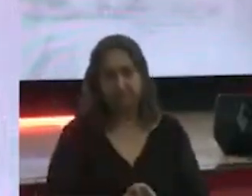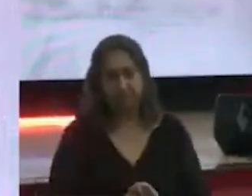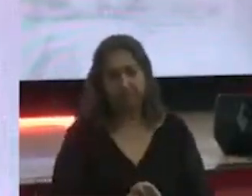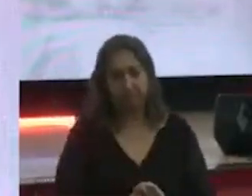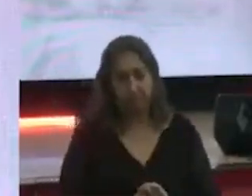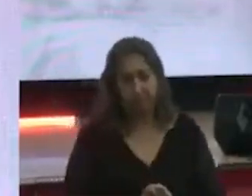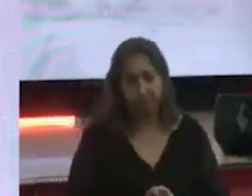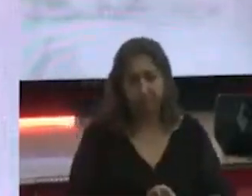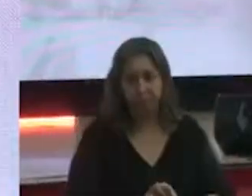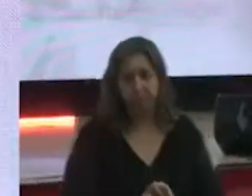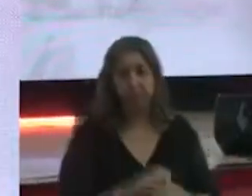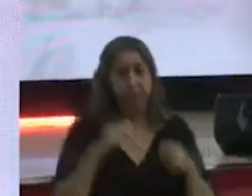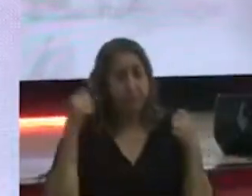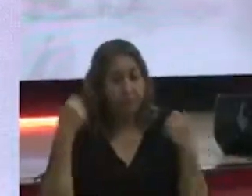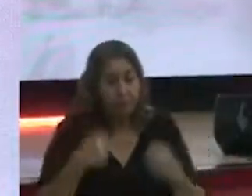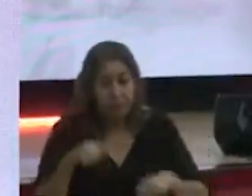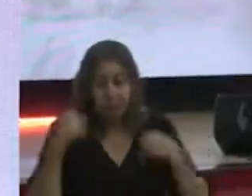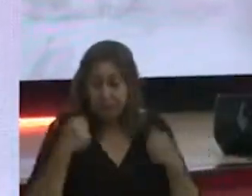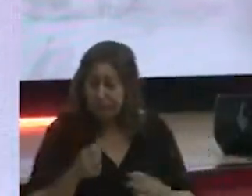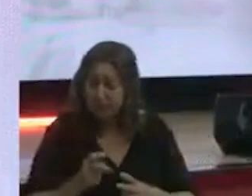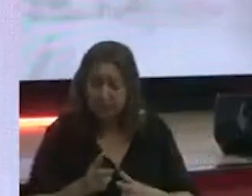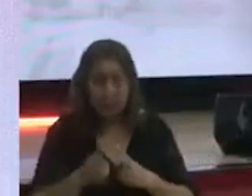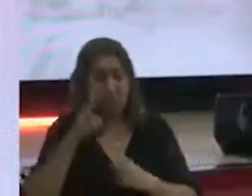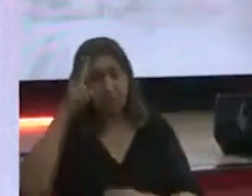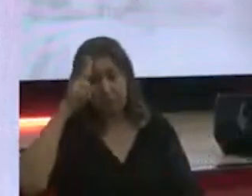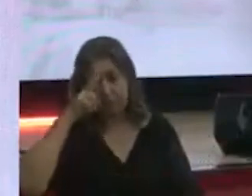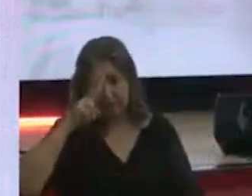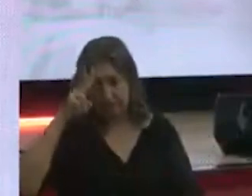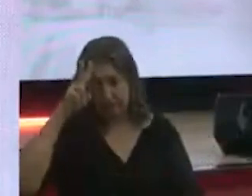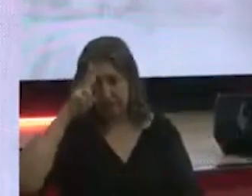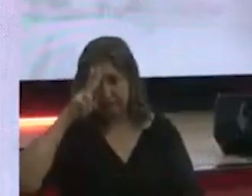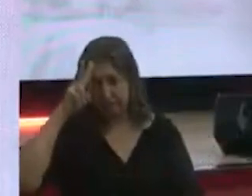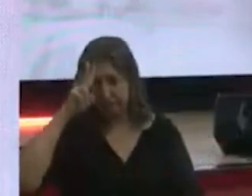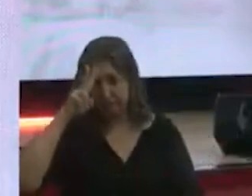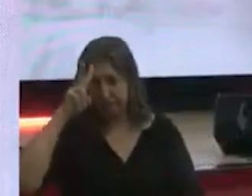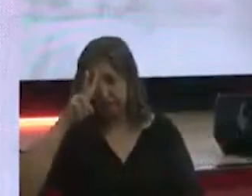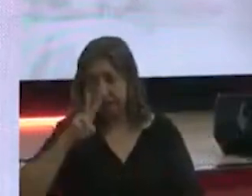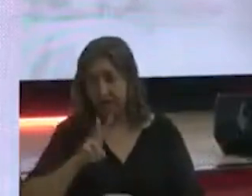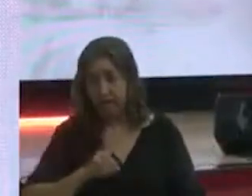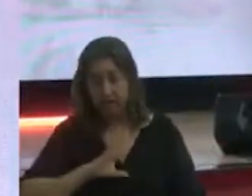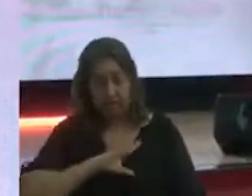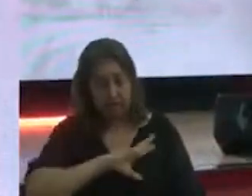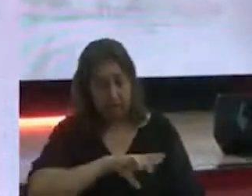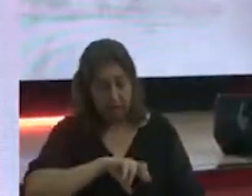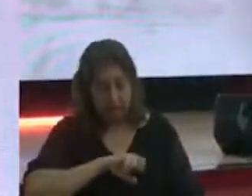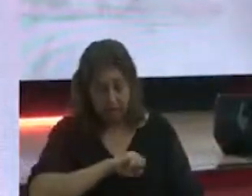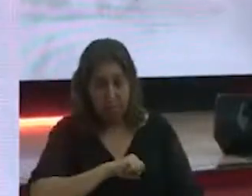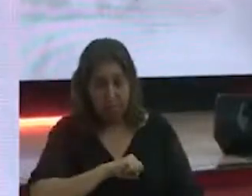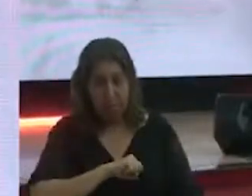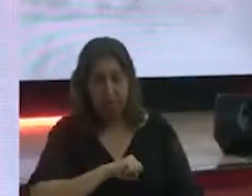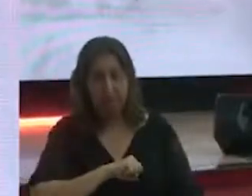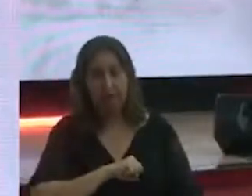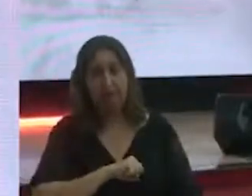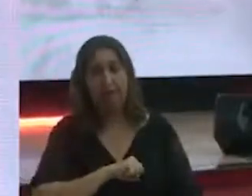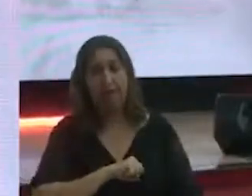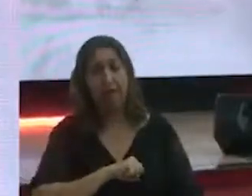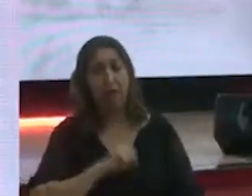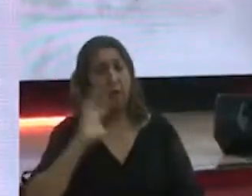família precisamos sempre lembrar que amar é uma